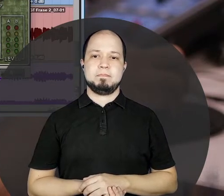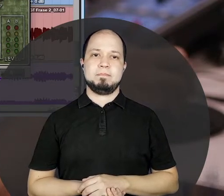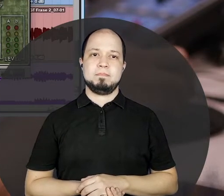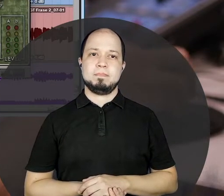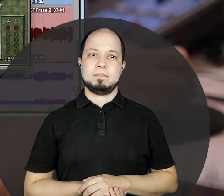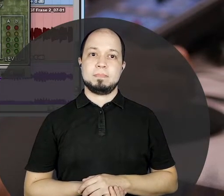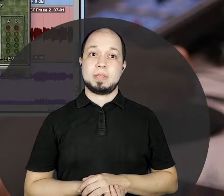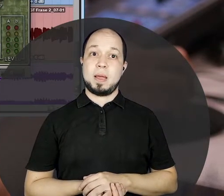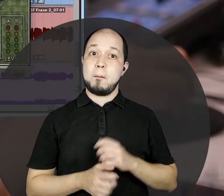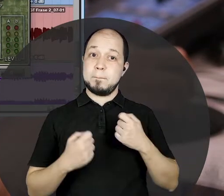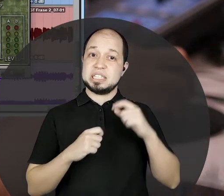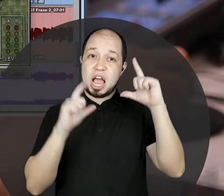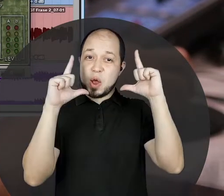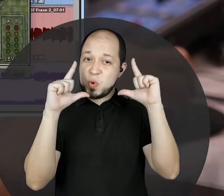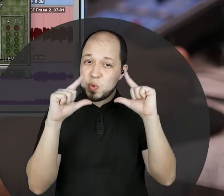Obviamente vamos diminuir aqui mais.